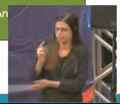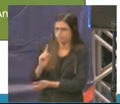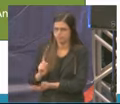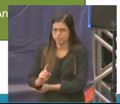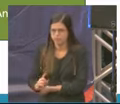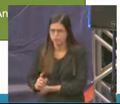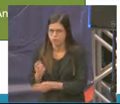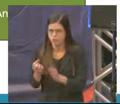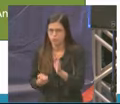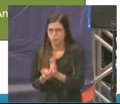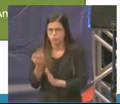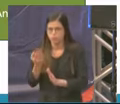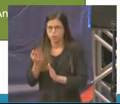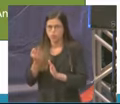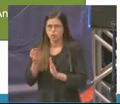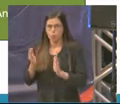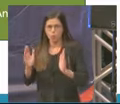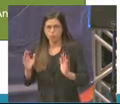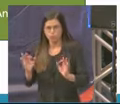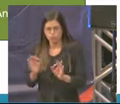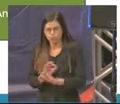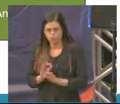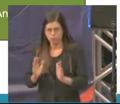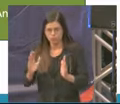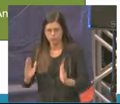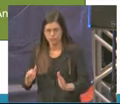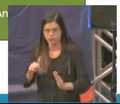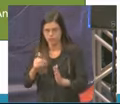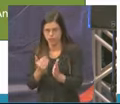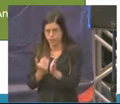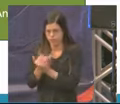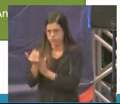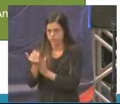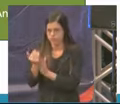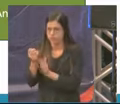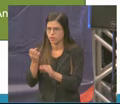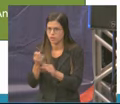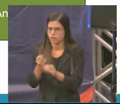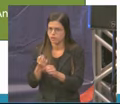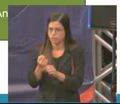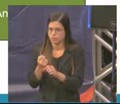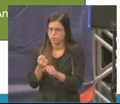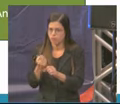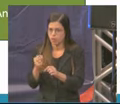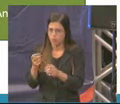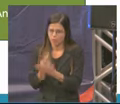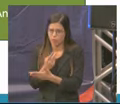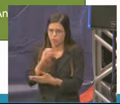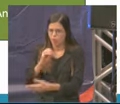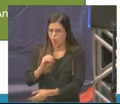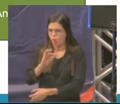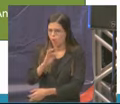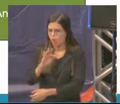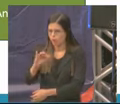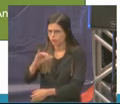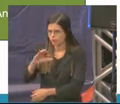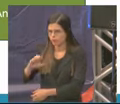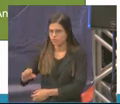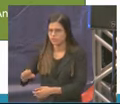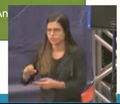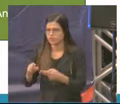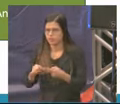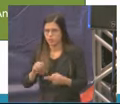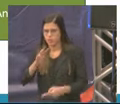de um pacote integrado, que na prática vai ocorrer no começo da década de 90 com o Office. Na prática, Word,